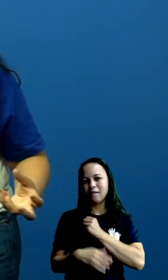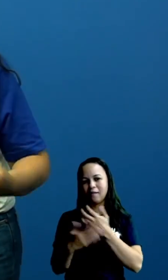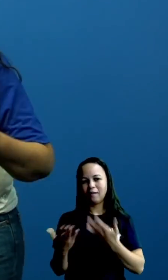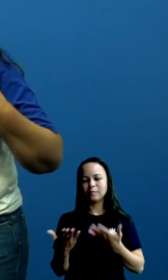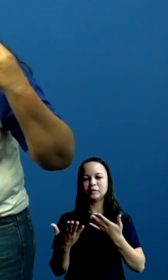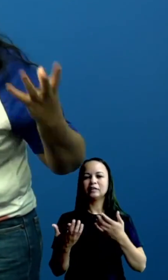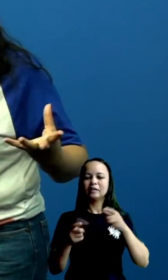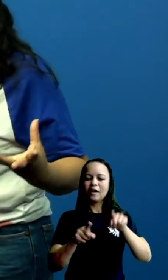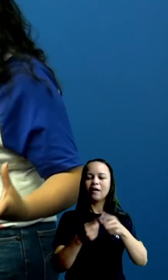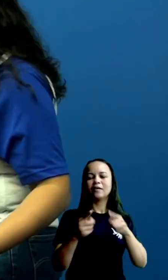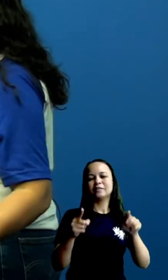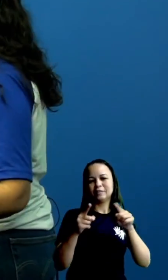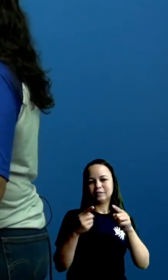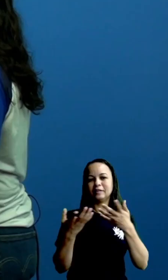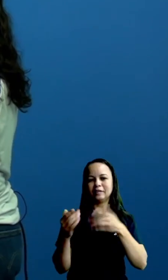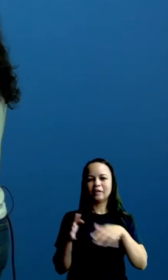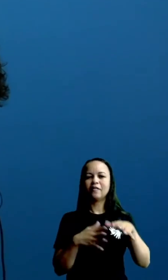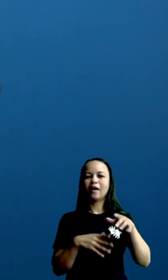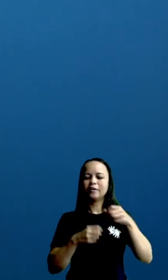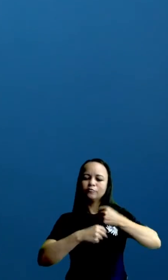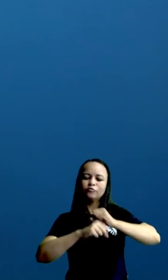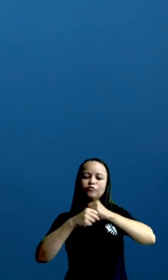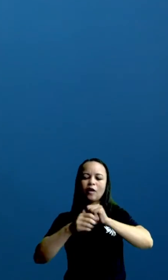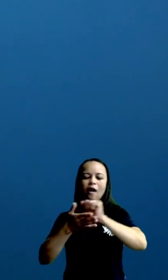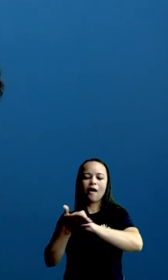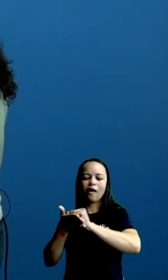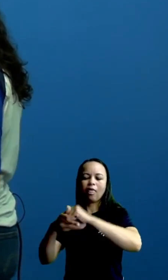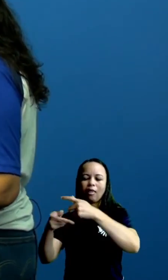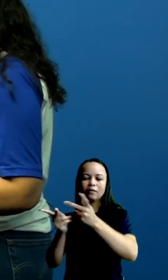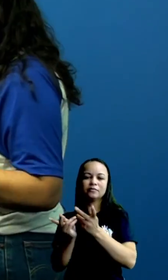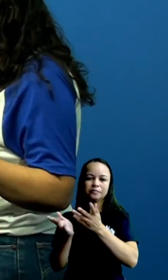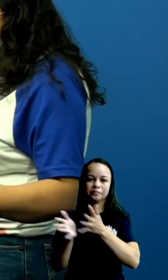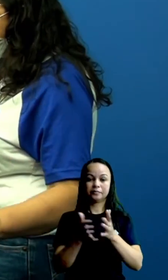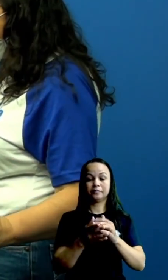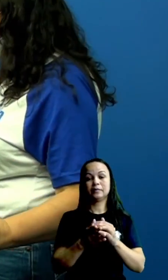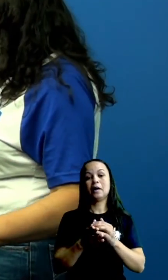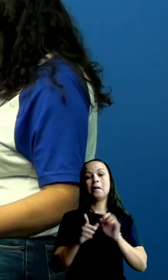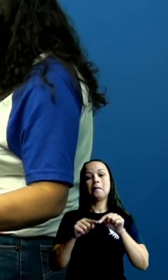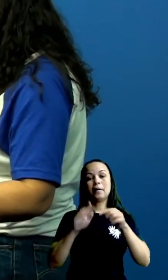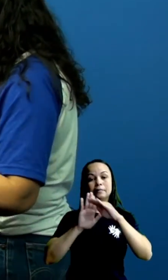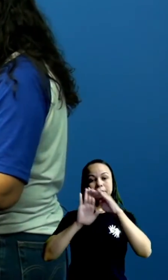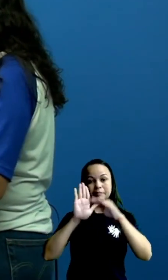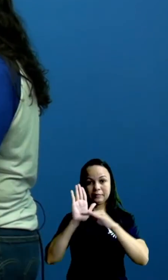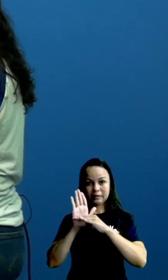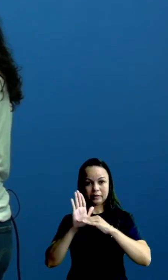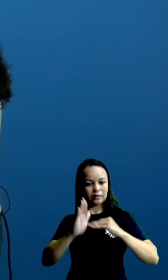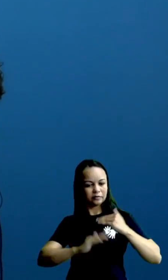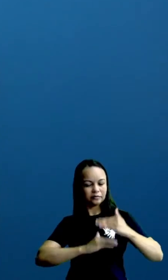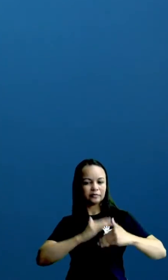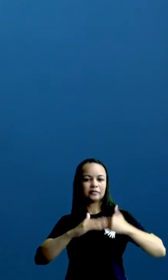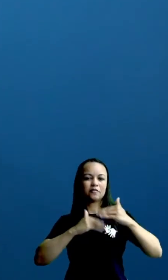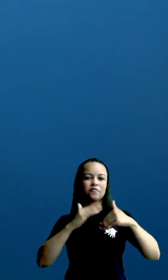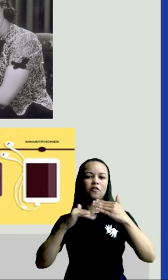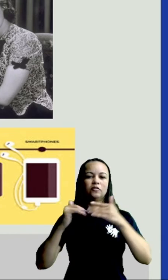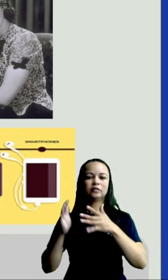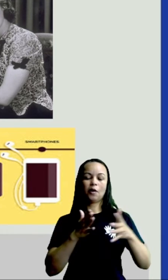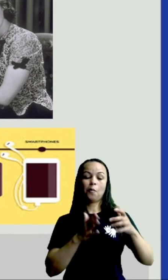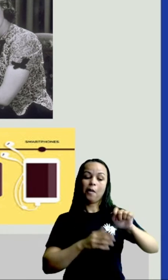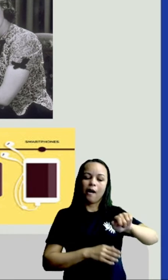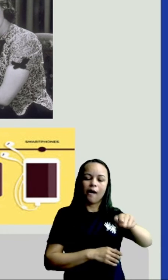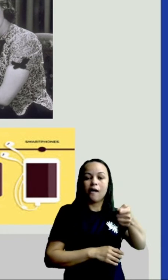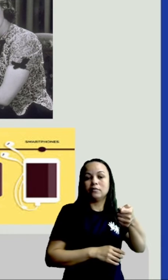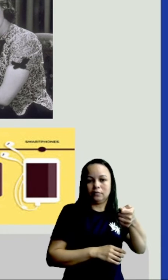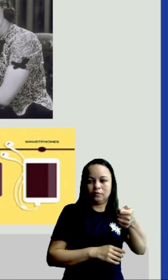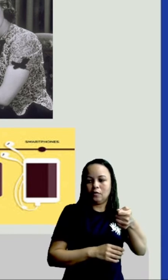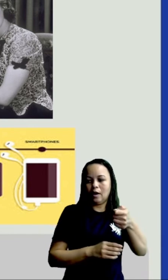coloca lá nossa música e vai escutar mas aí logo embaixo o que tem uma evolução a falta parte do